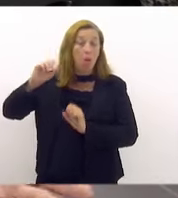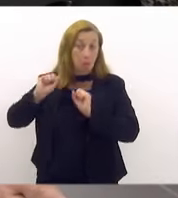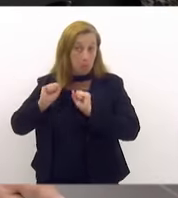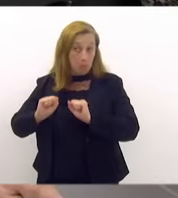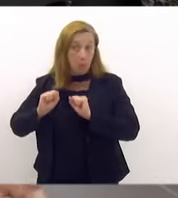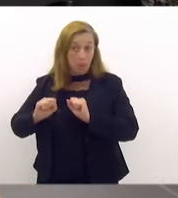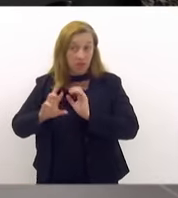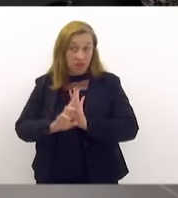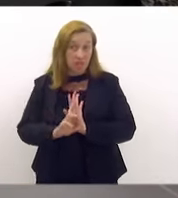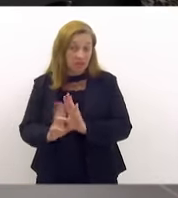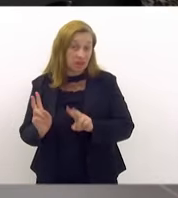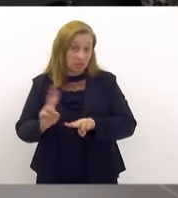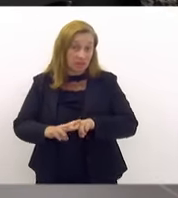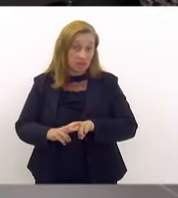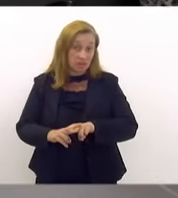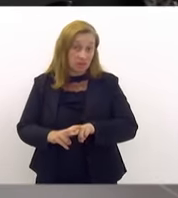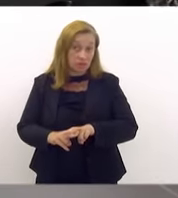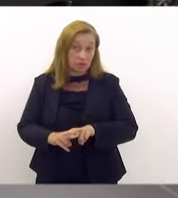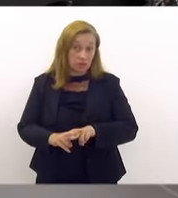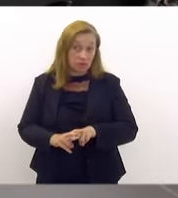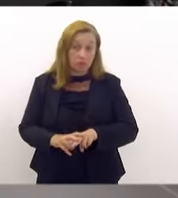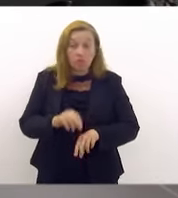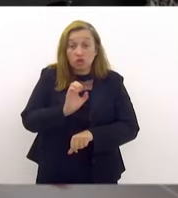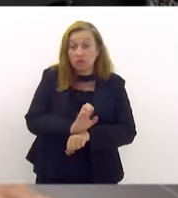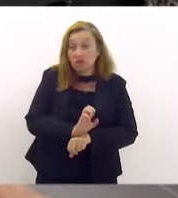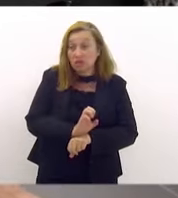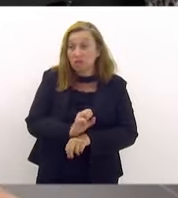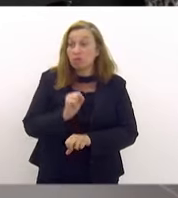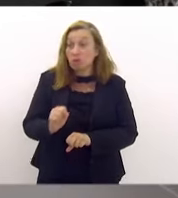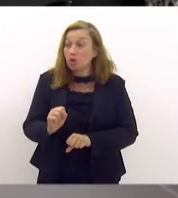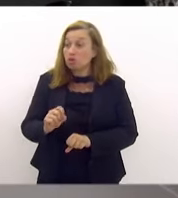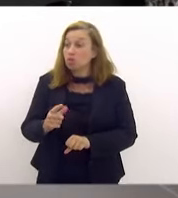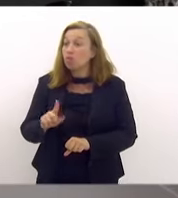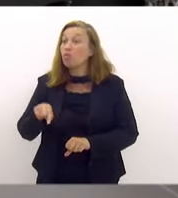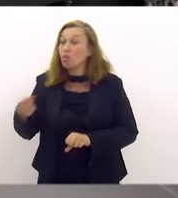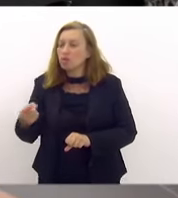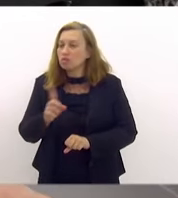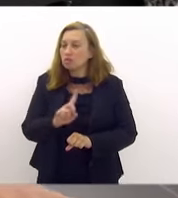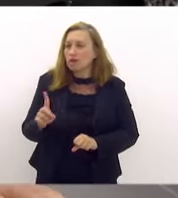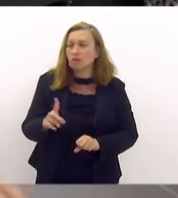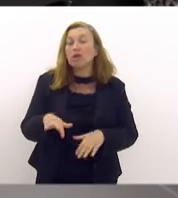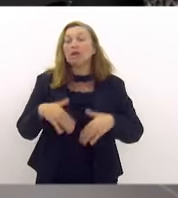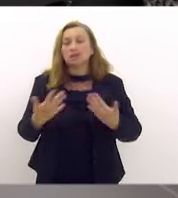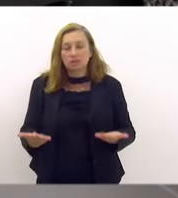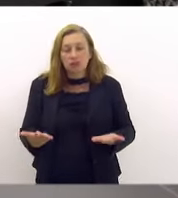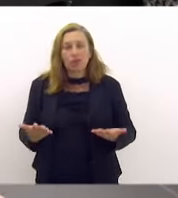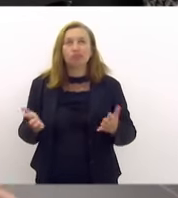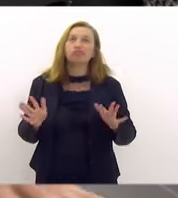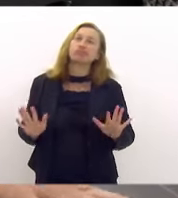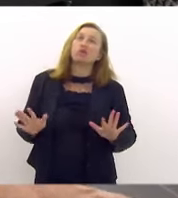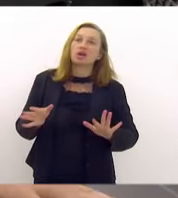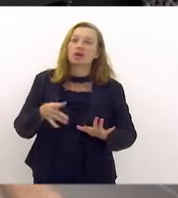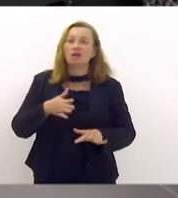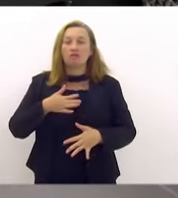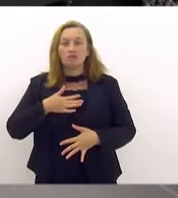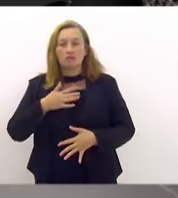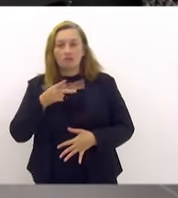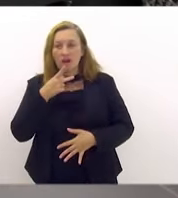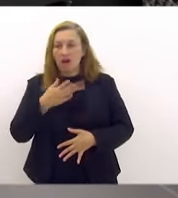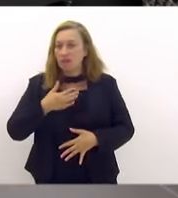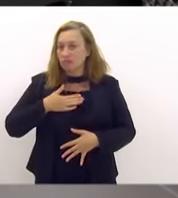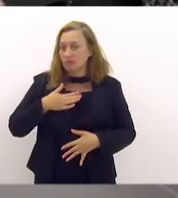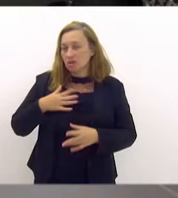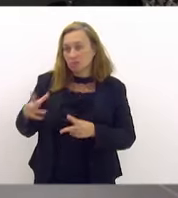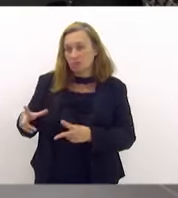prisão preventiva então assim eh sem qualquer pronunciamento meu com relação ao mérito